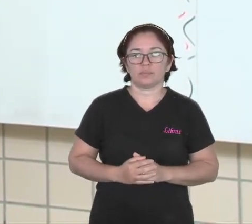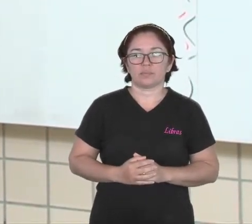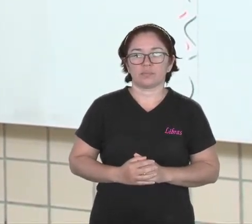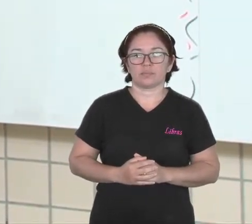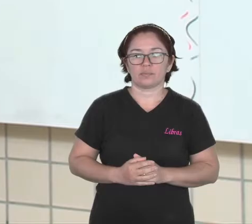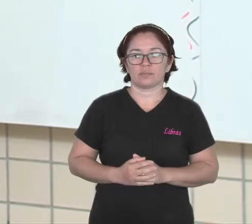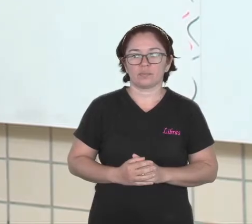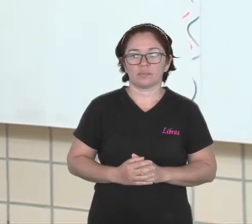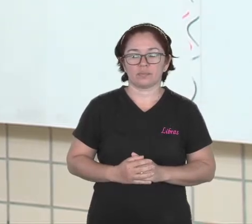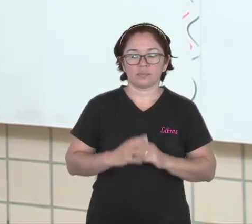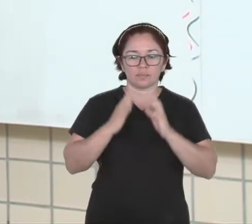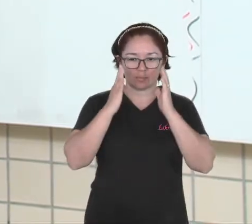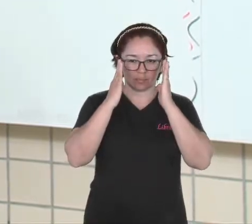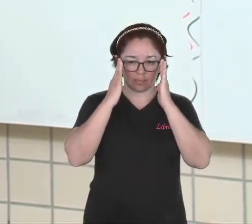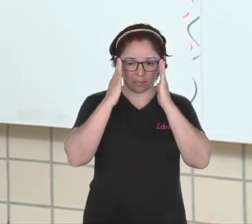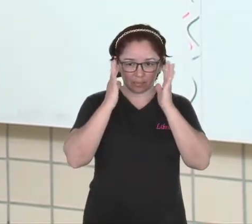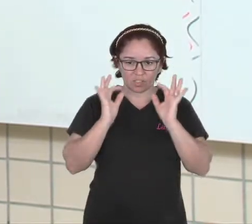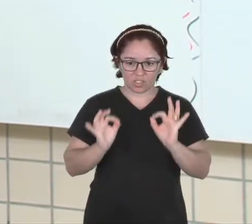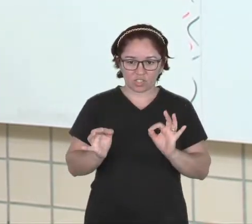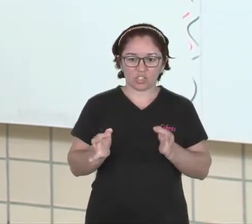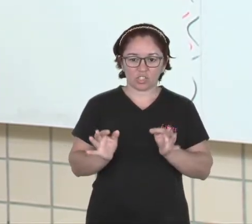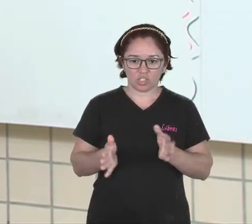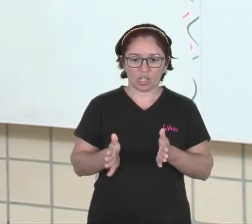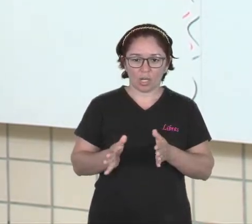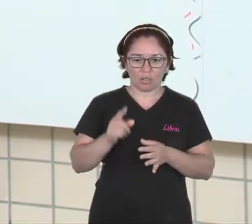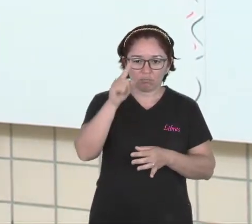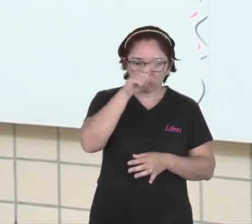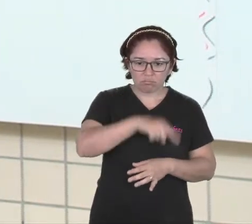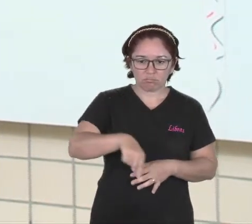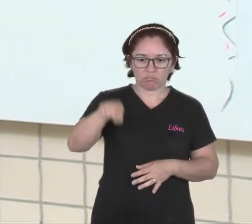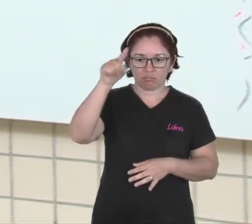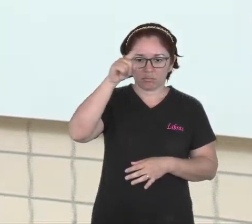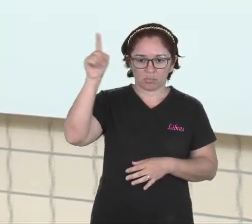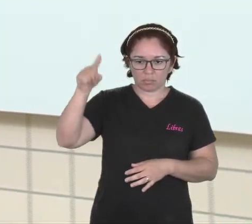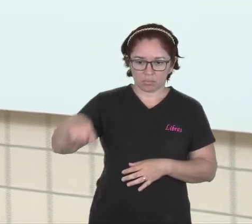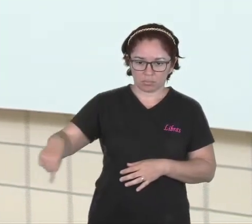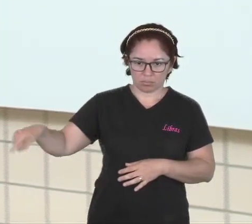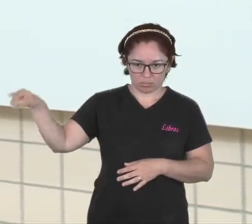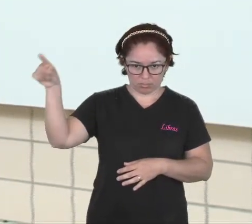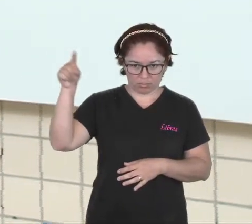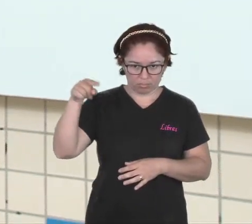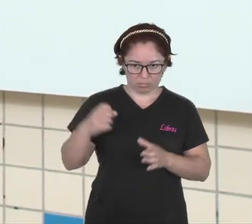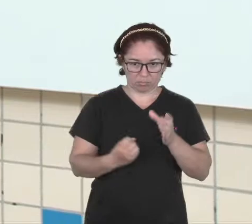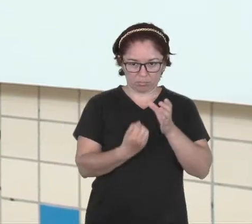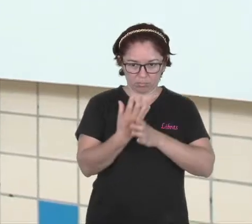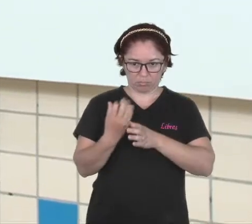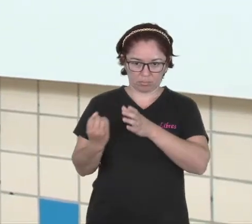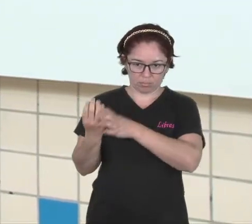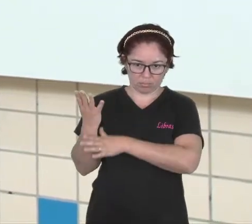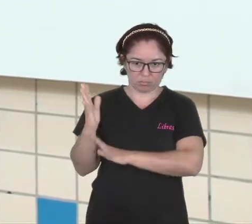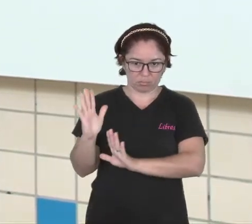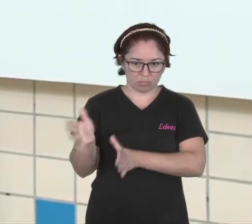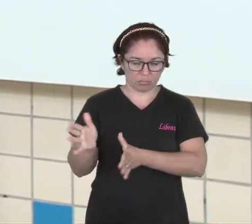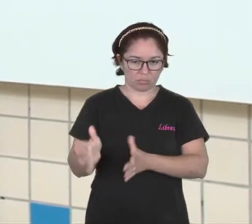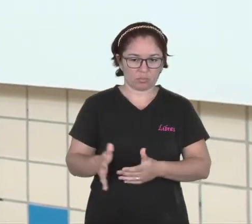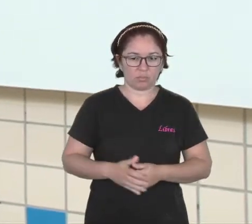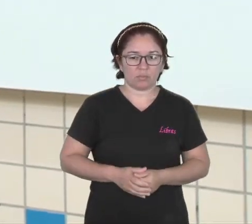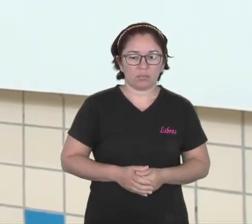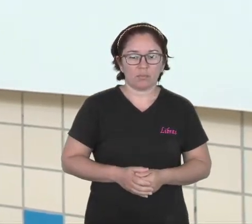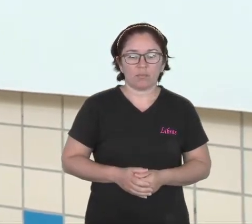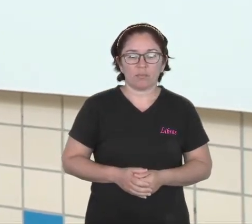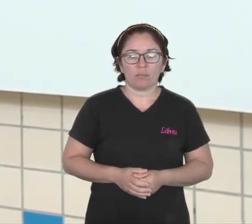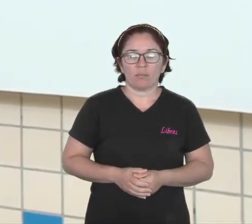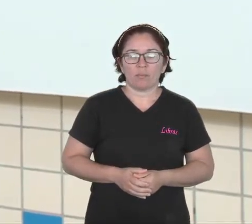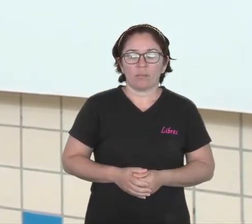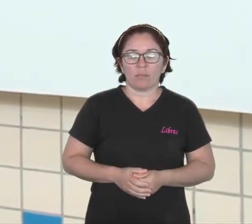Então, primeiro passo, montei o conjunto A e B. Agora eu vou ver a sua lei de criação ou a função.